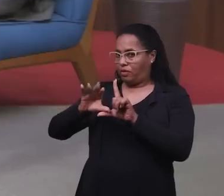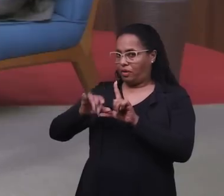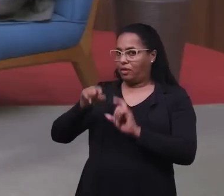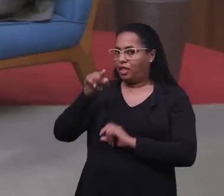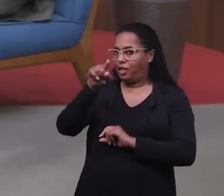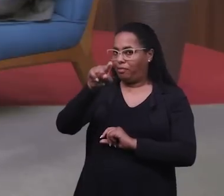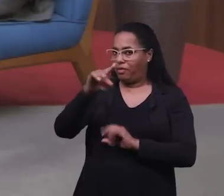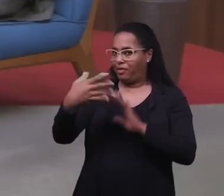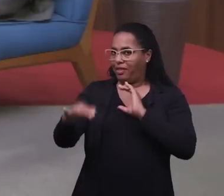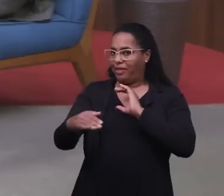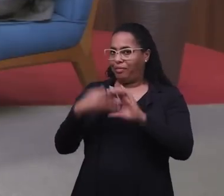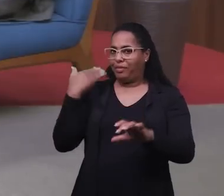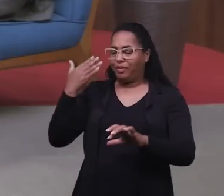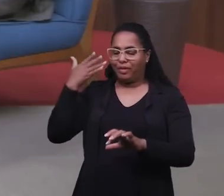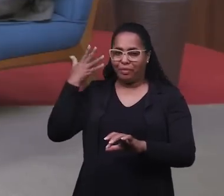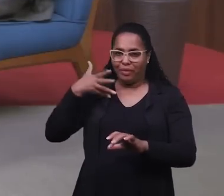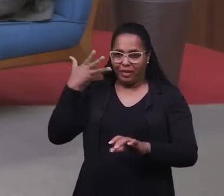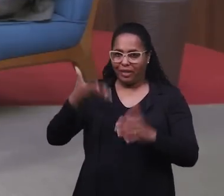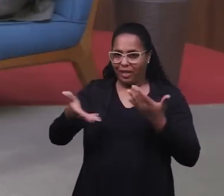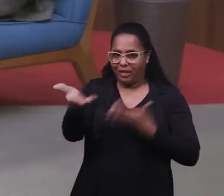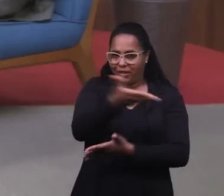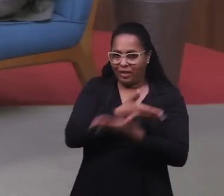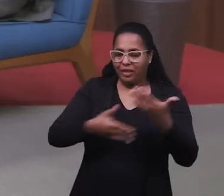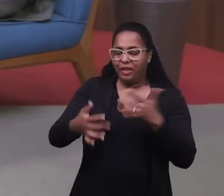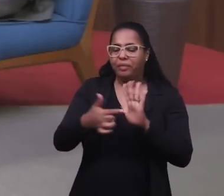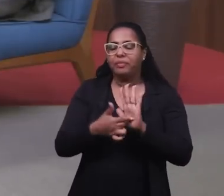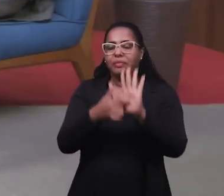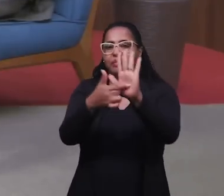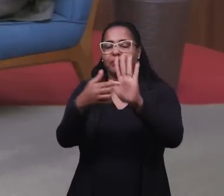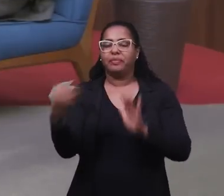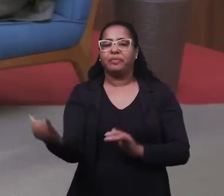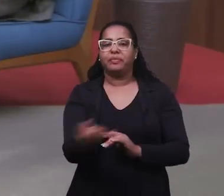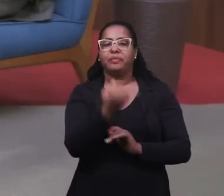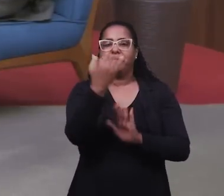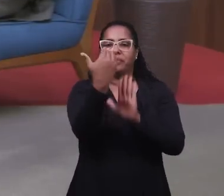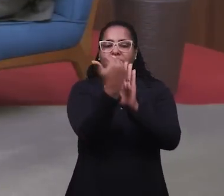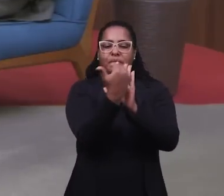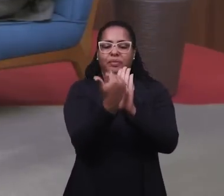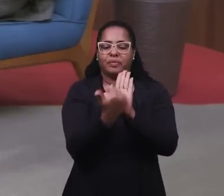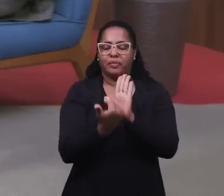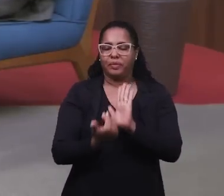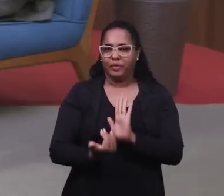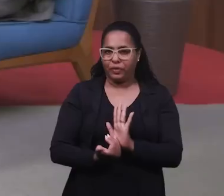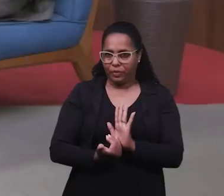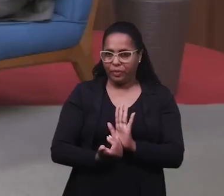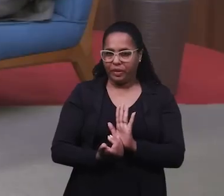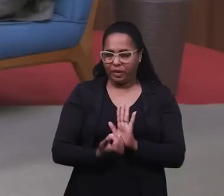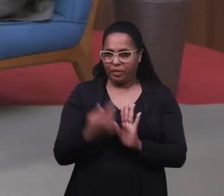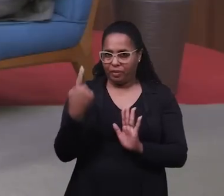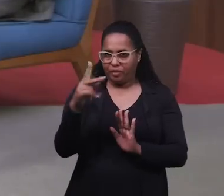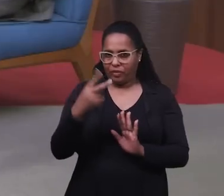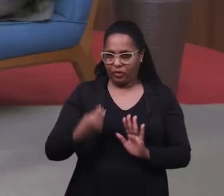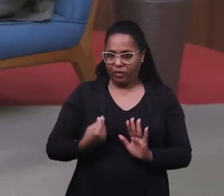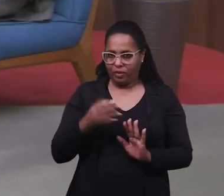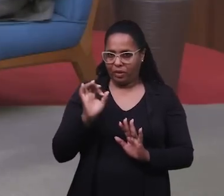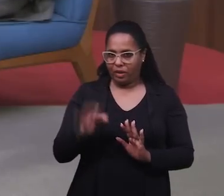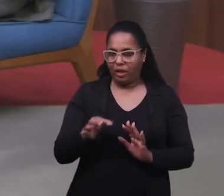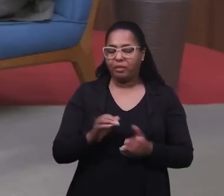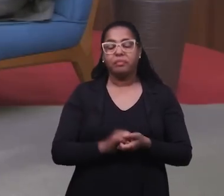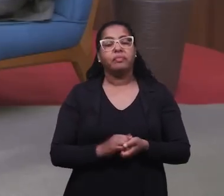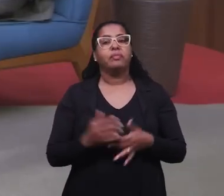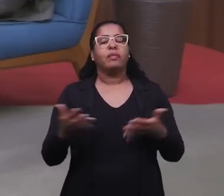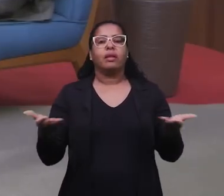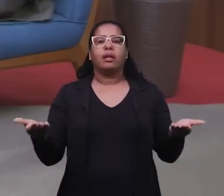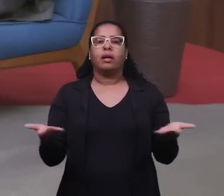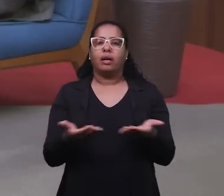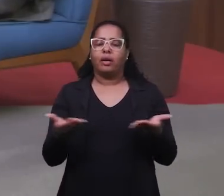que é para você mandar a sua mensagem, interagir conosco, falando sobre a importância deste programa para a sua